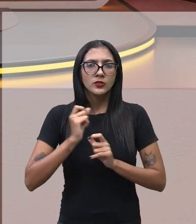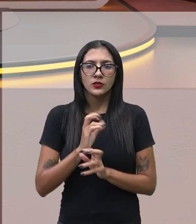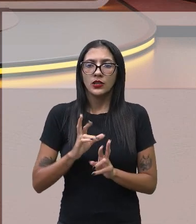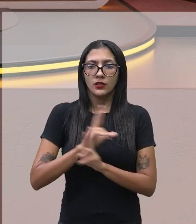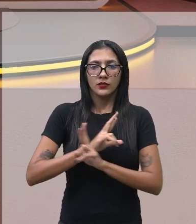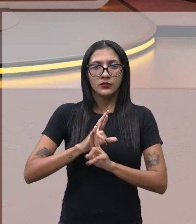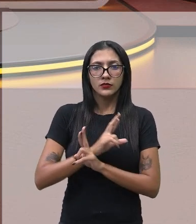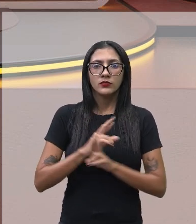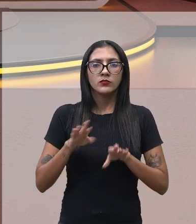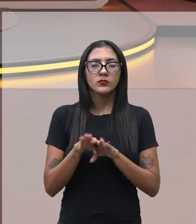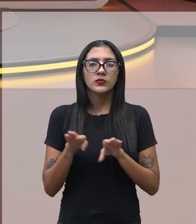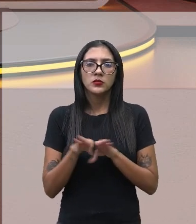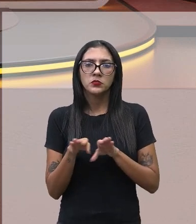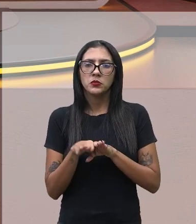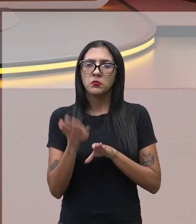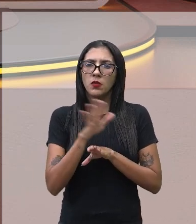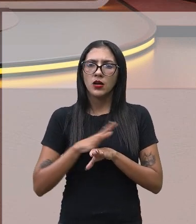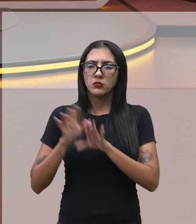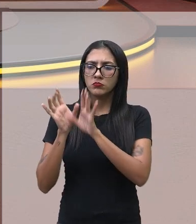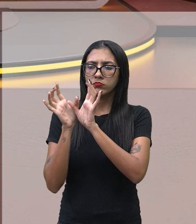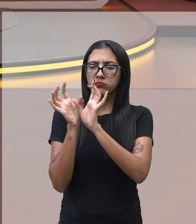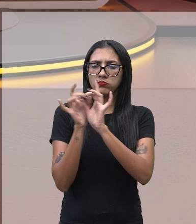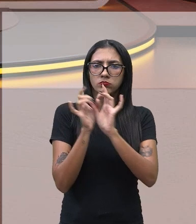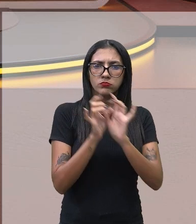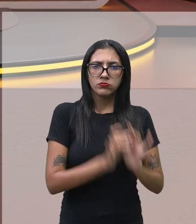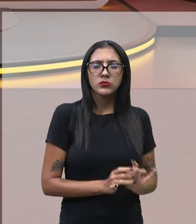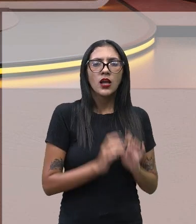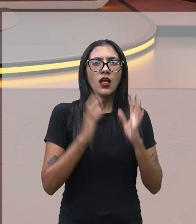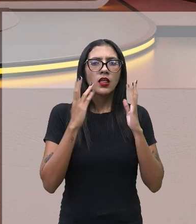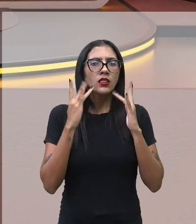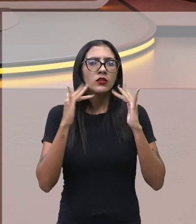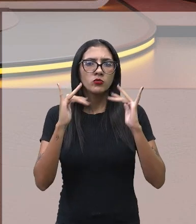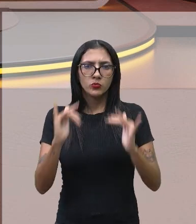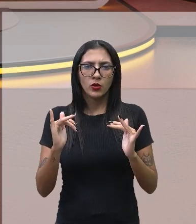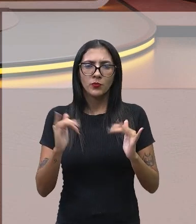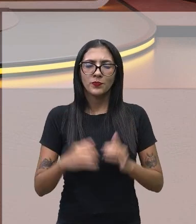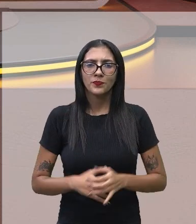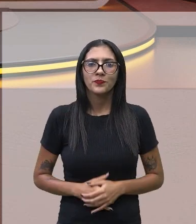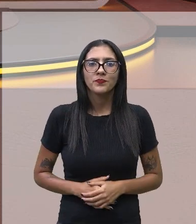ali conservada, né? Há uma ligação natural entre uma e outra.